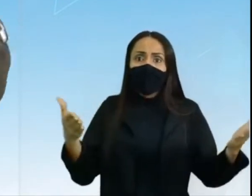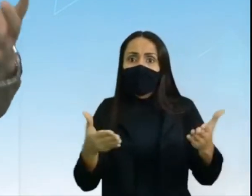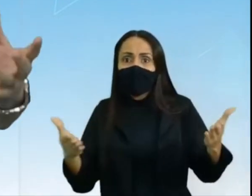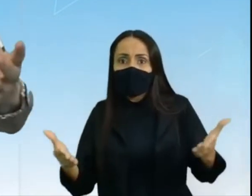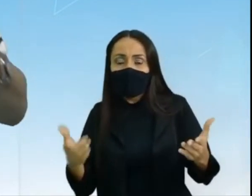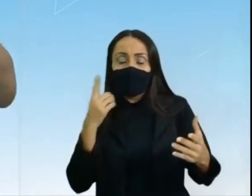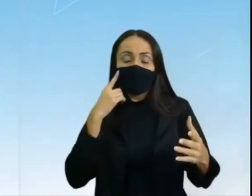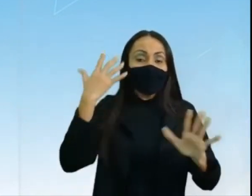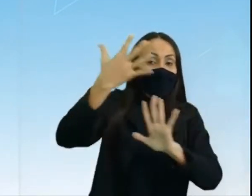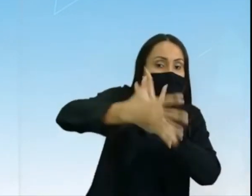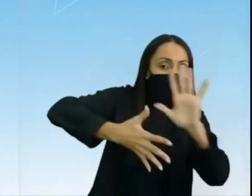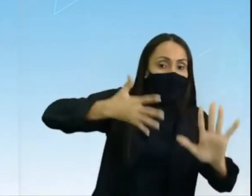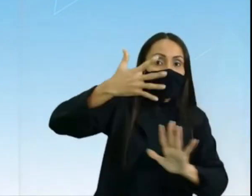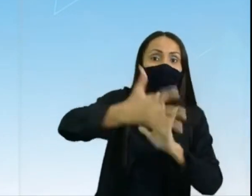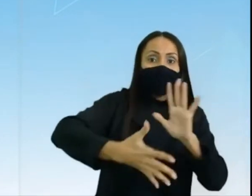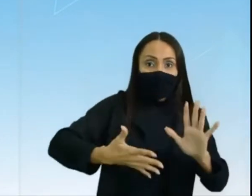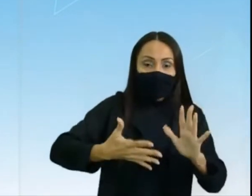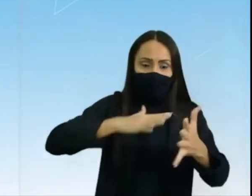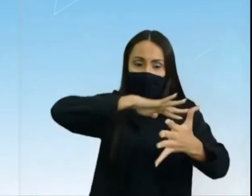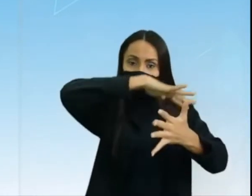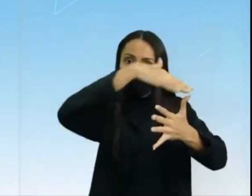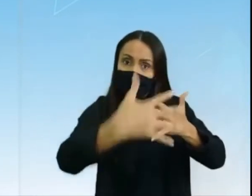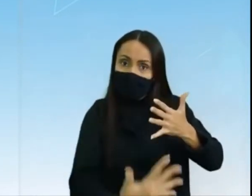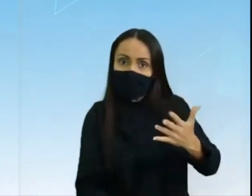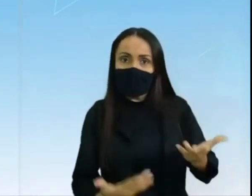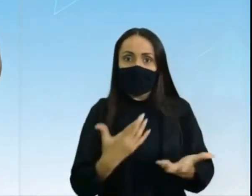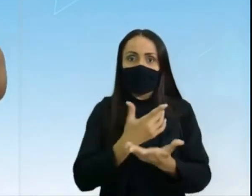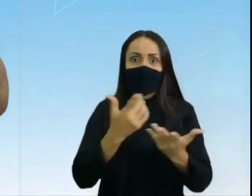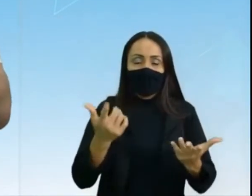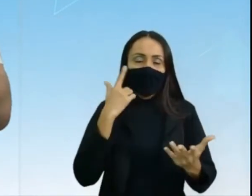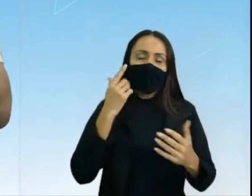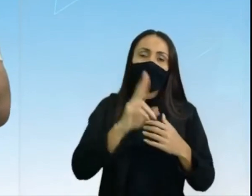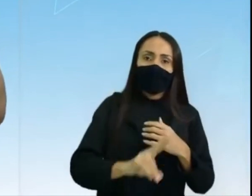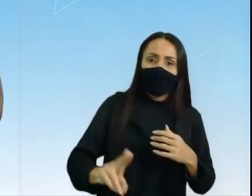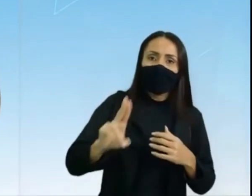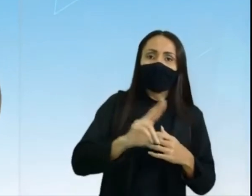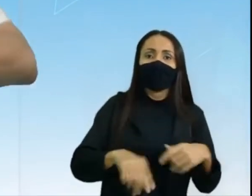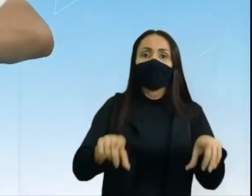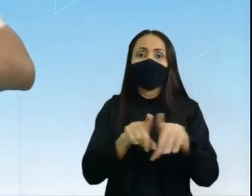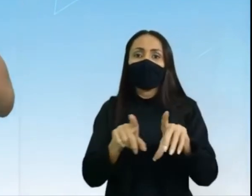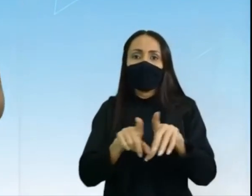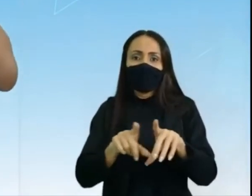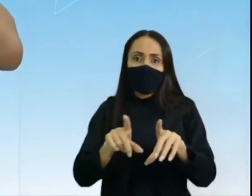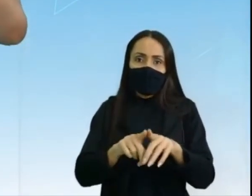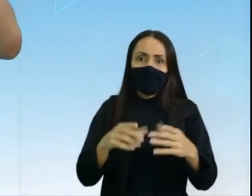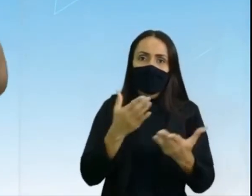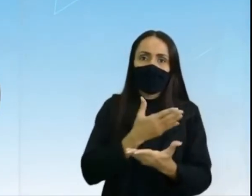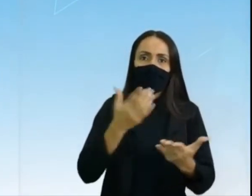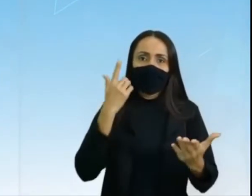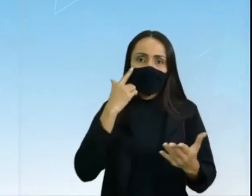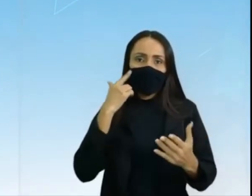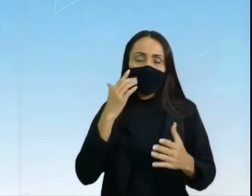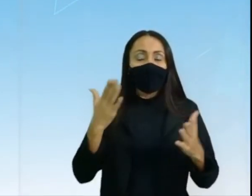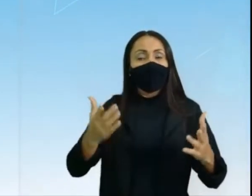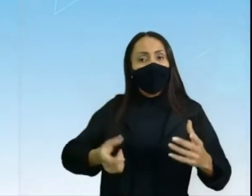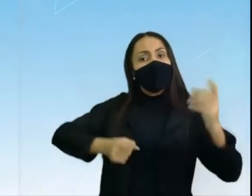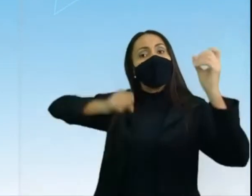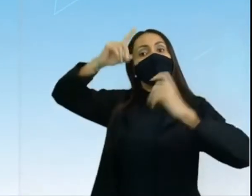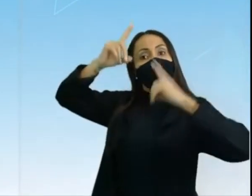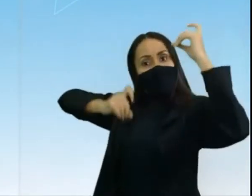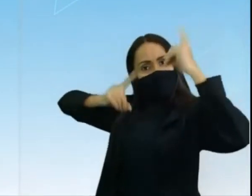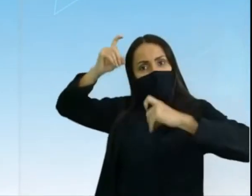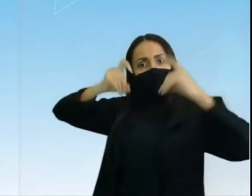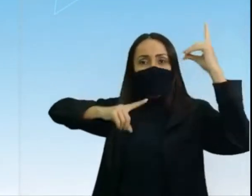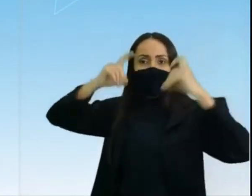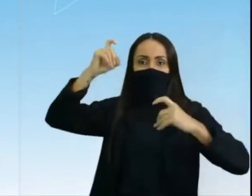a Libras, a língua brasileira de sinais, ela faz uso também dessa questão da expressão